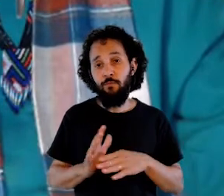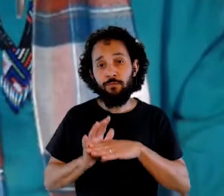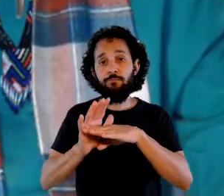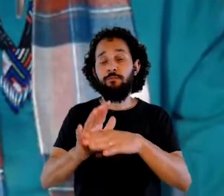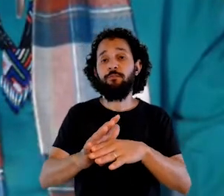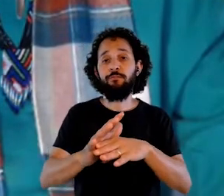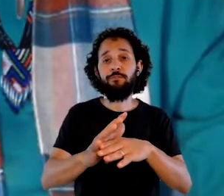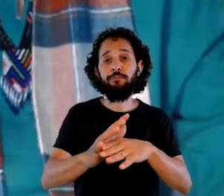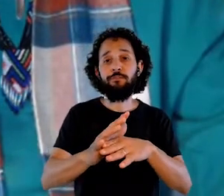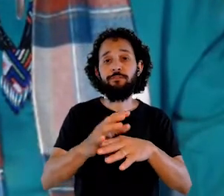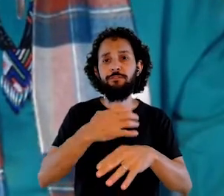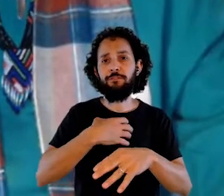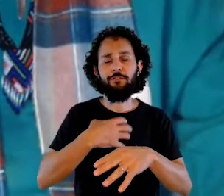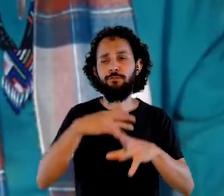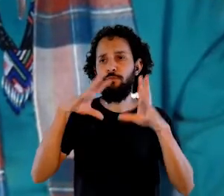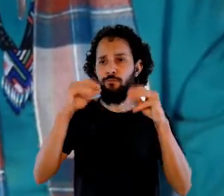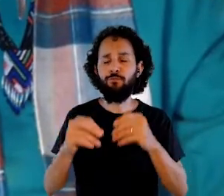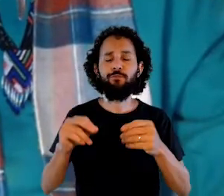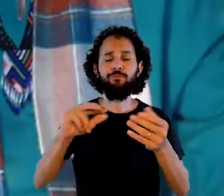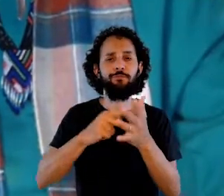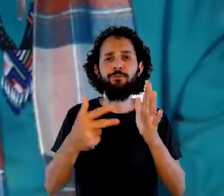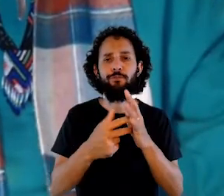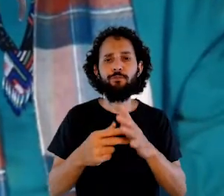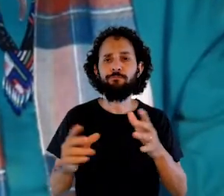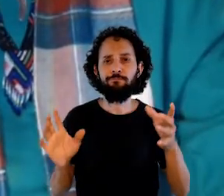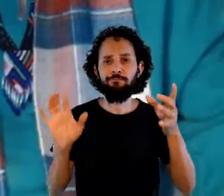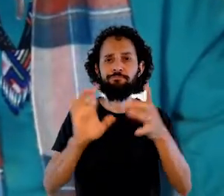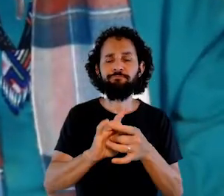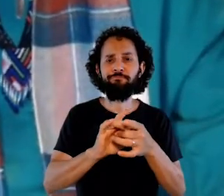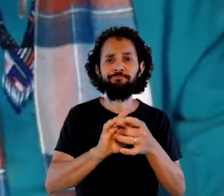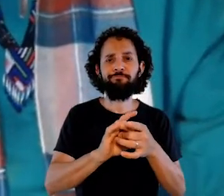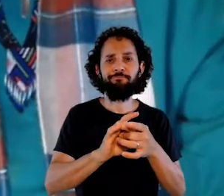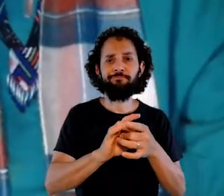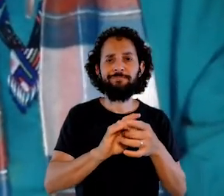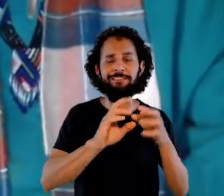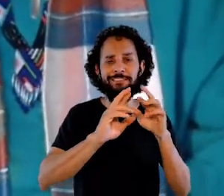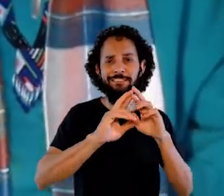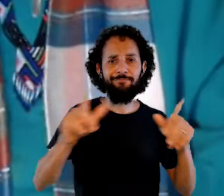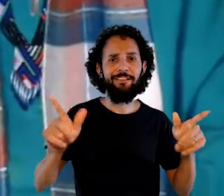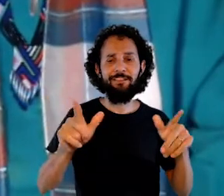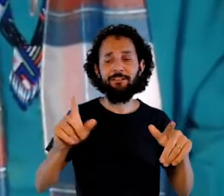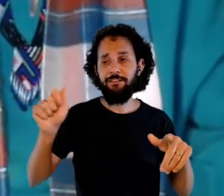parte de uma... que a diferença entre quando a gente fala que o xamã é um ator, né?